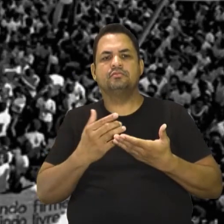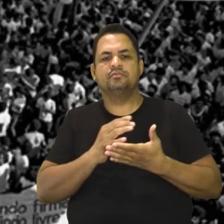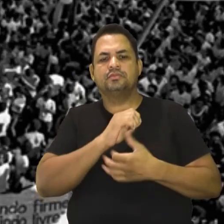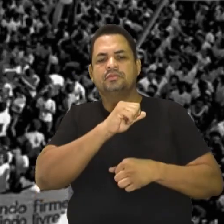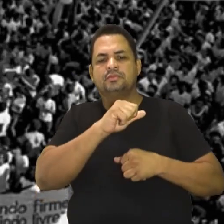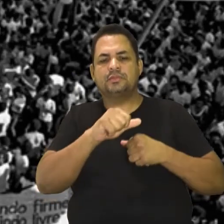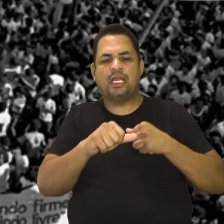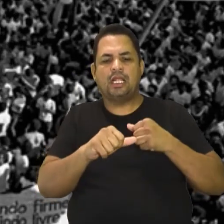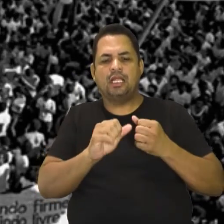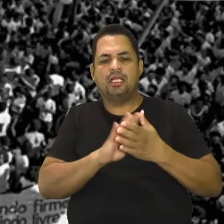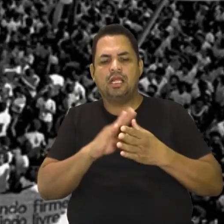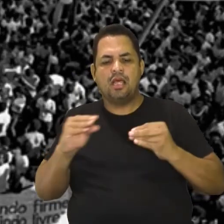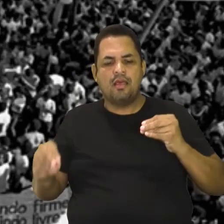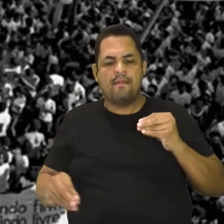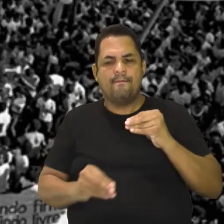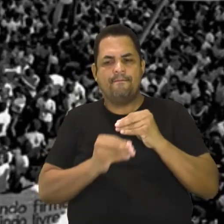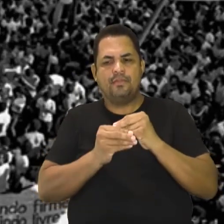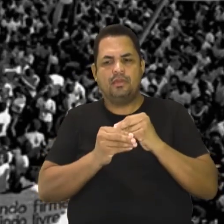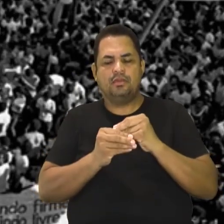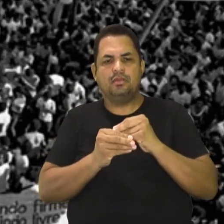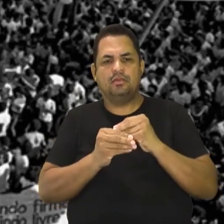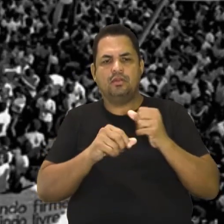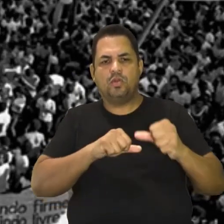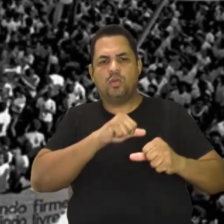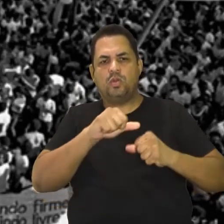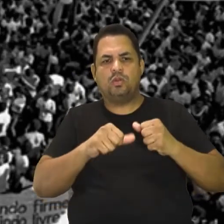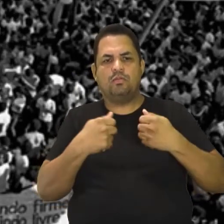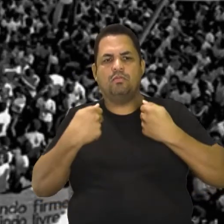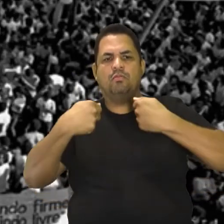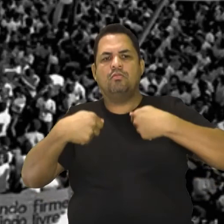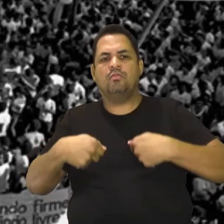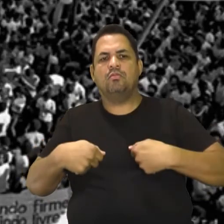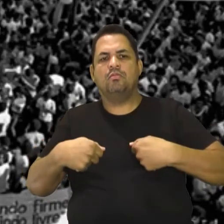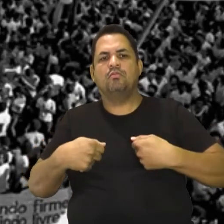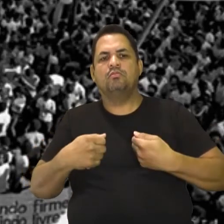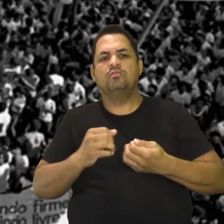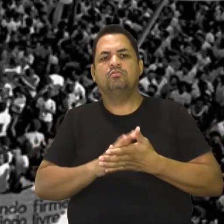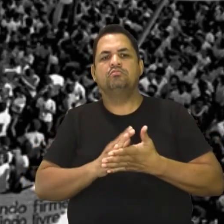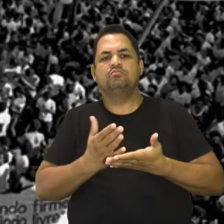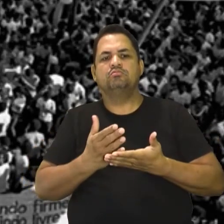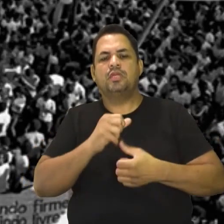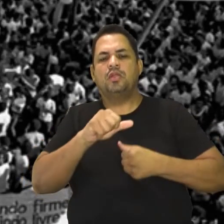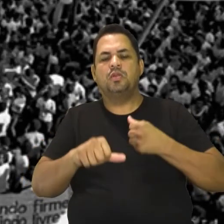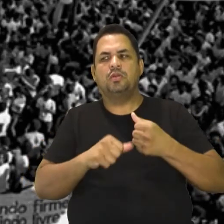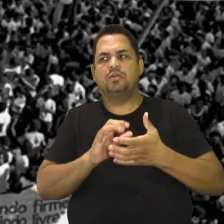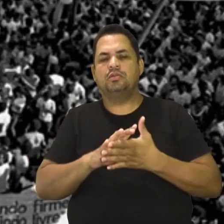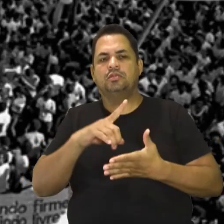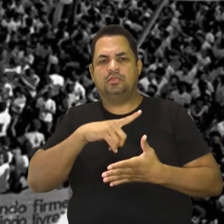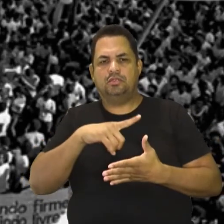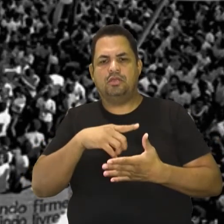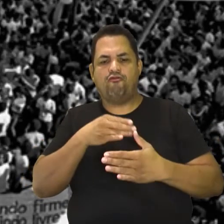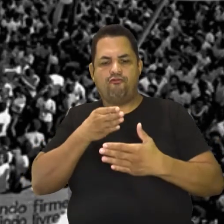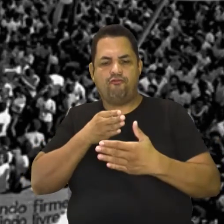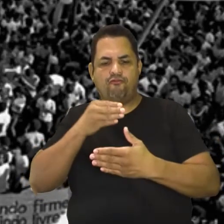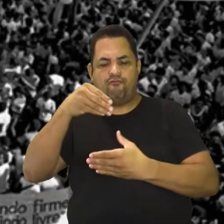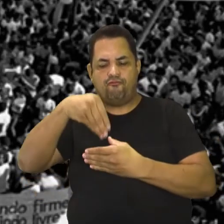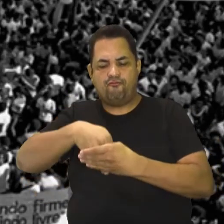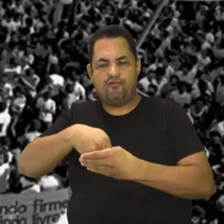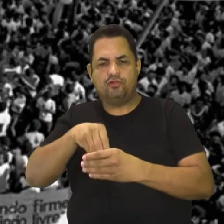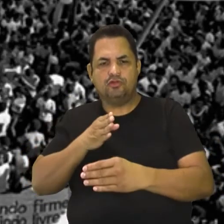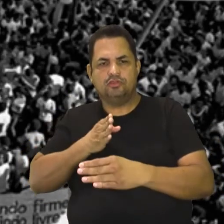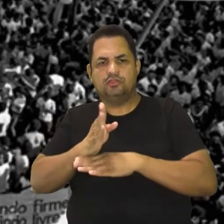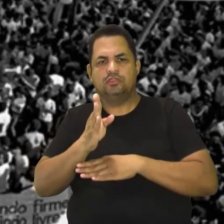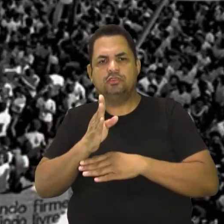uma emenda para que ela pudesse ser modificada e ter o voto direto.